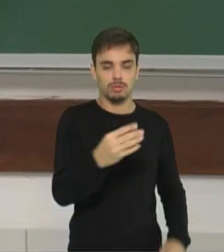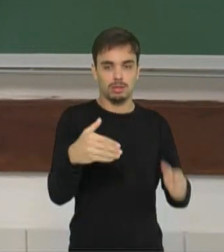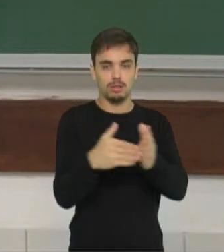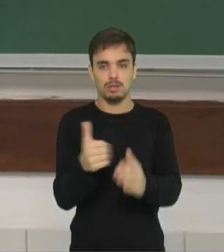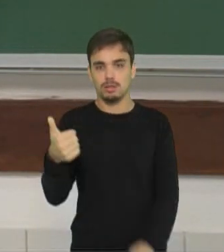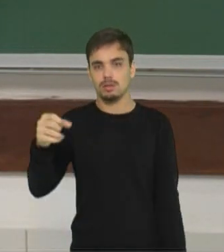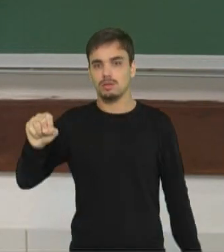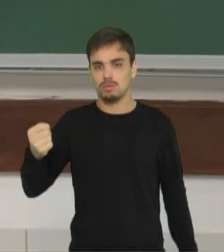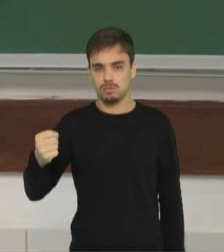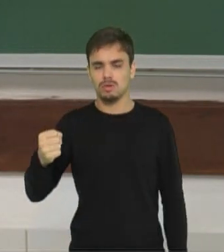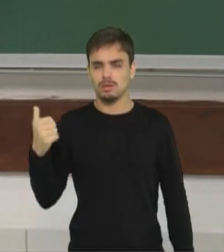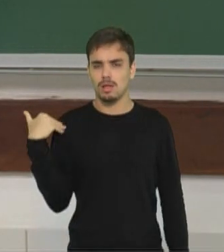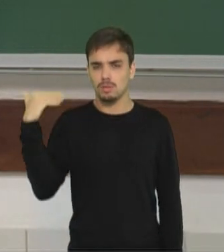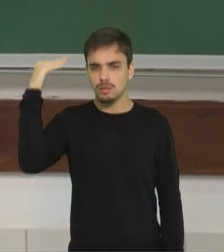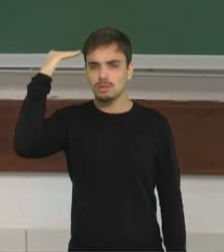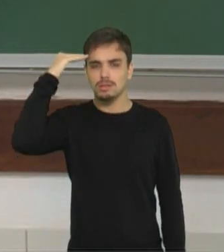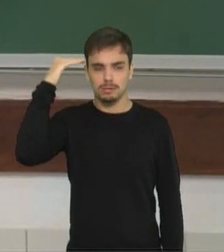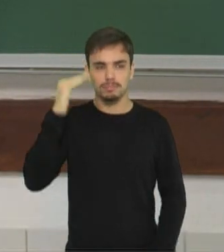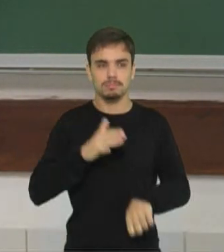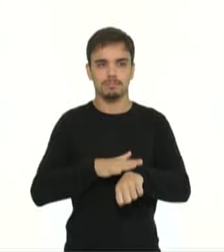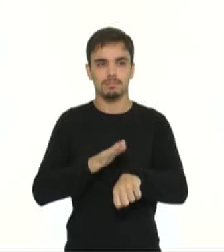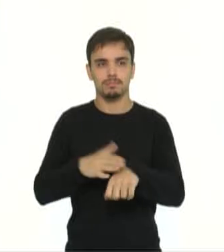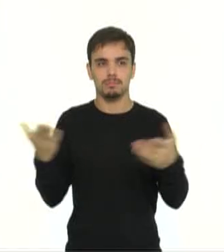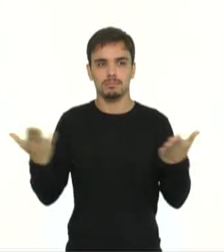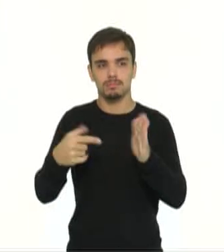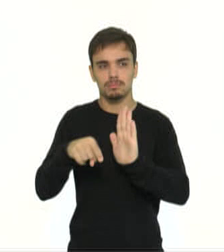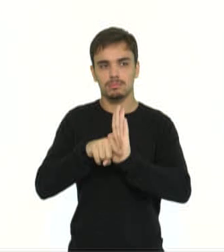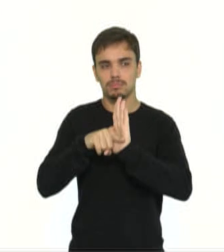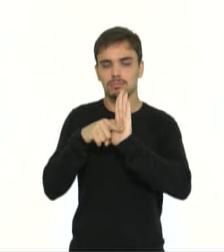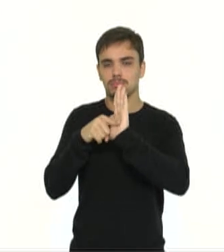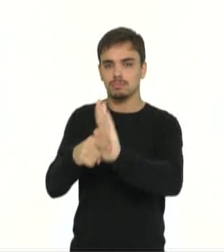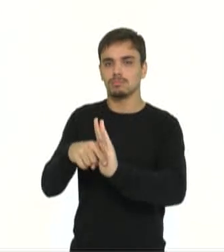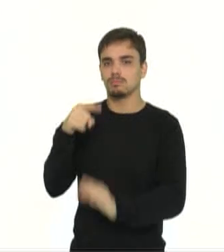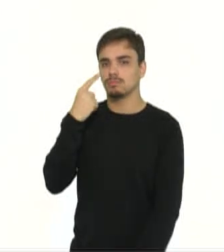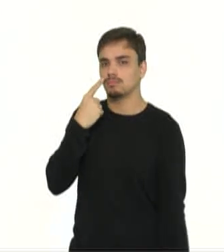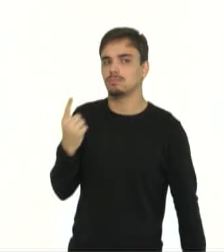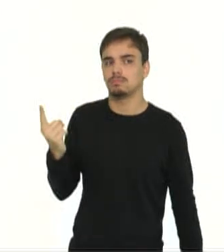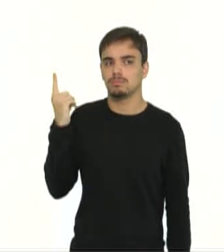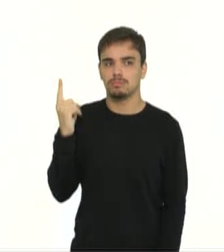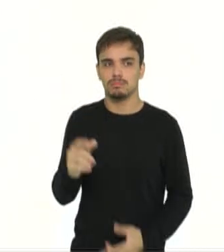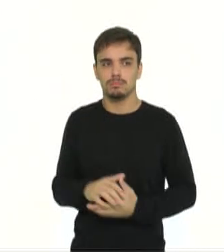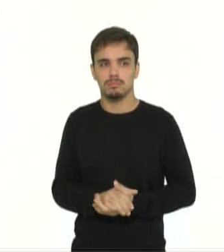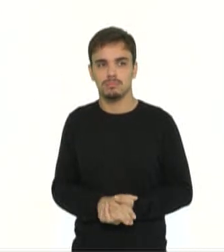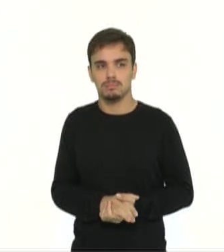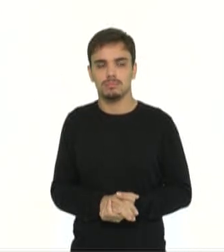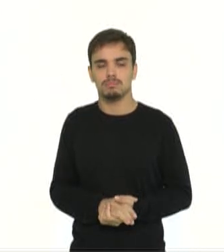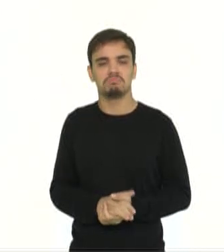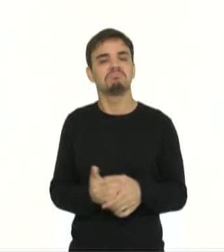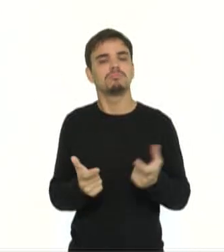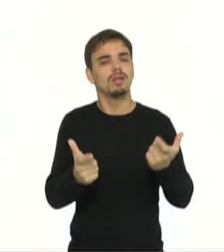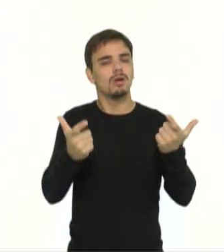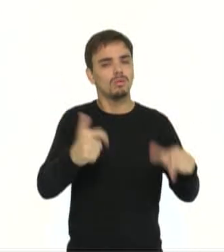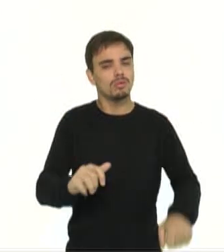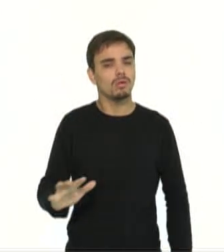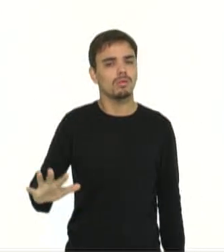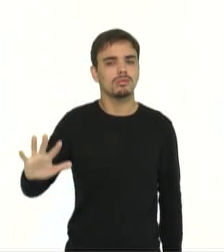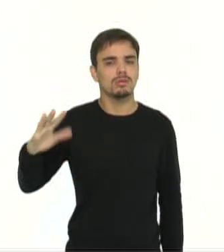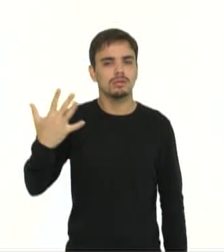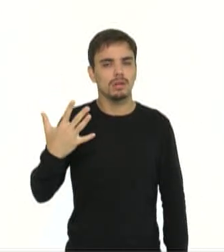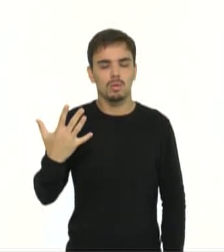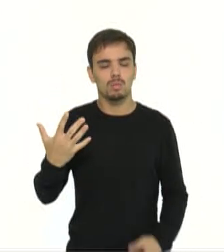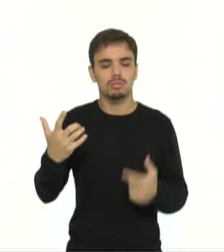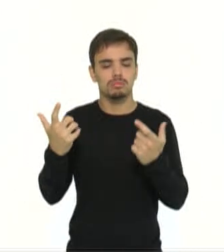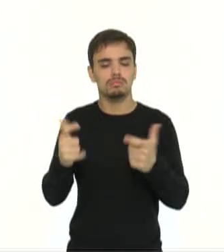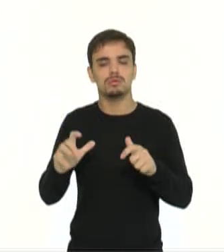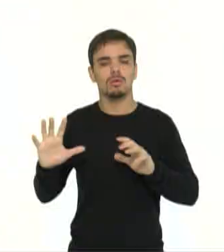época da adolescência. E nós temos aqui, então, where does cyberbullying happen? Onde que aconteceram nessa pesquisa?